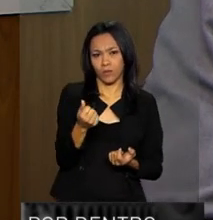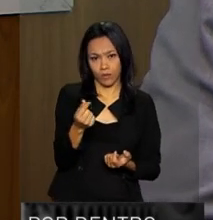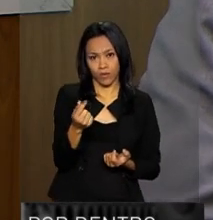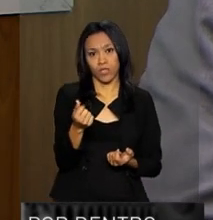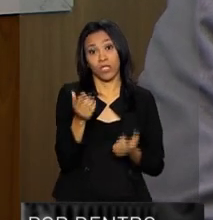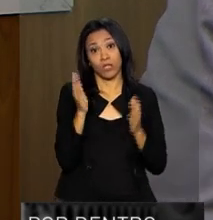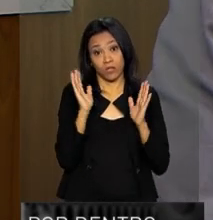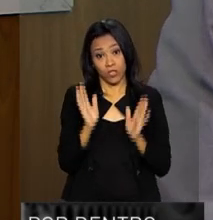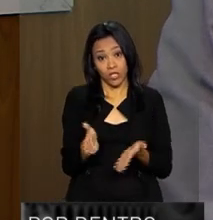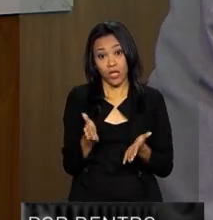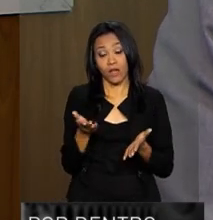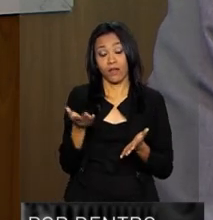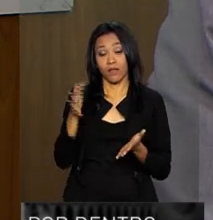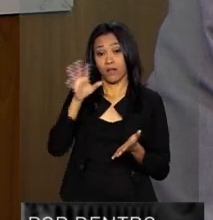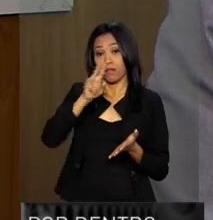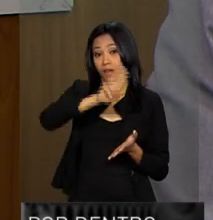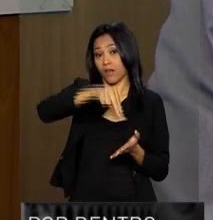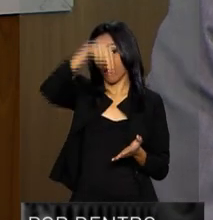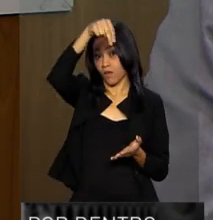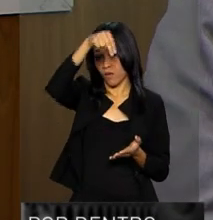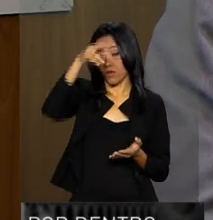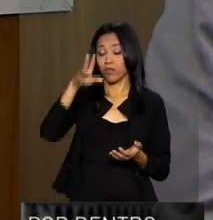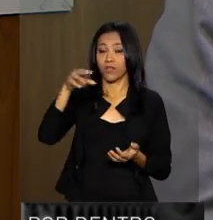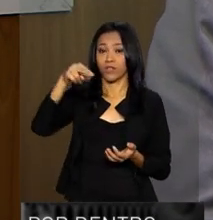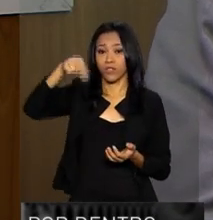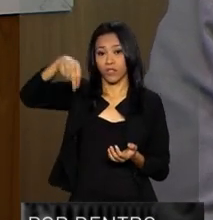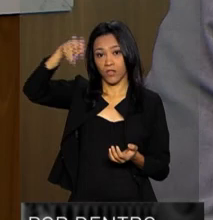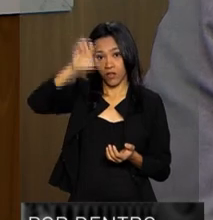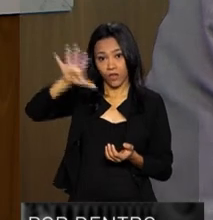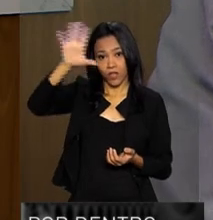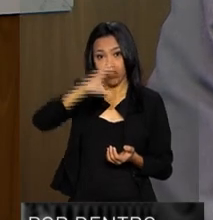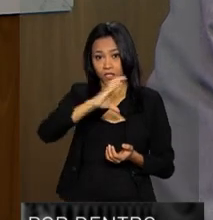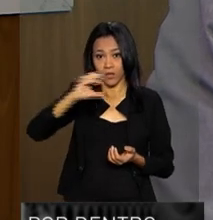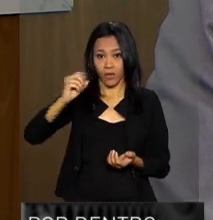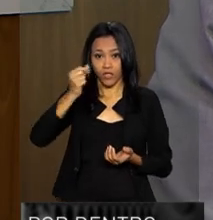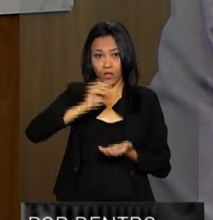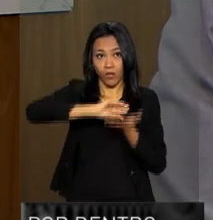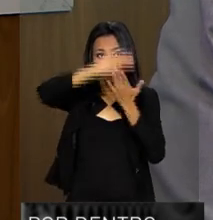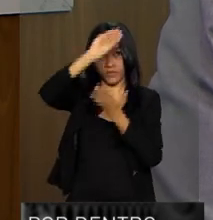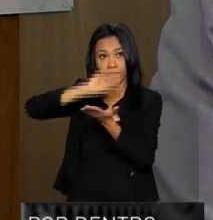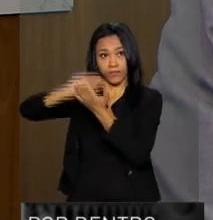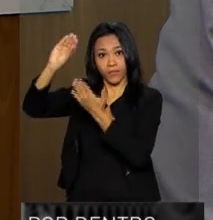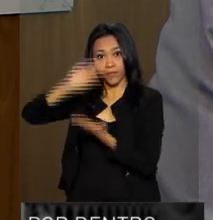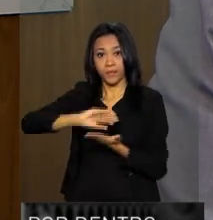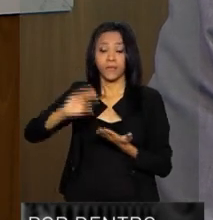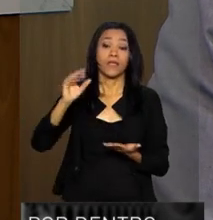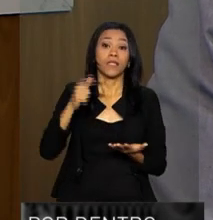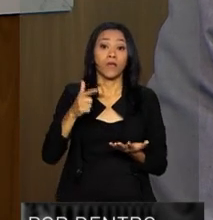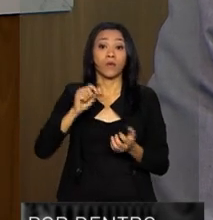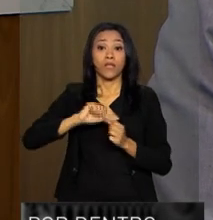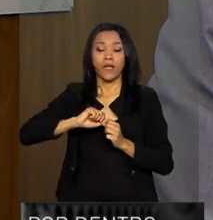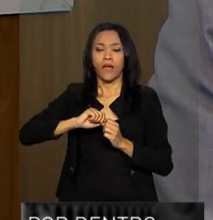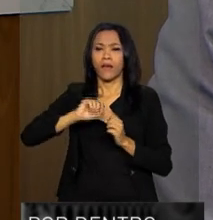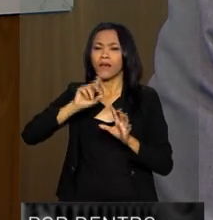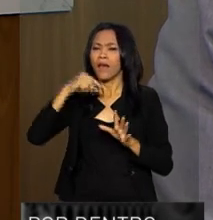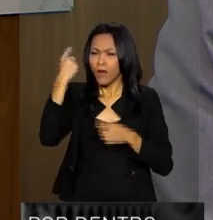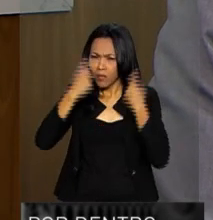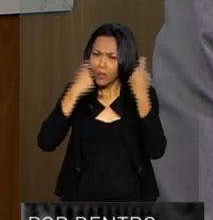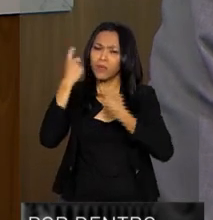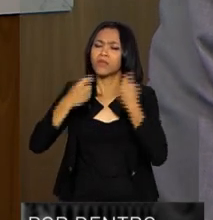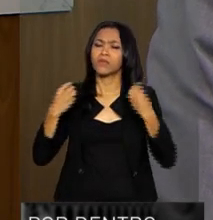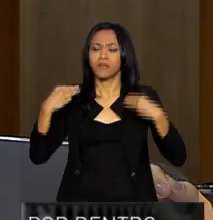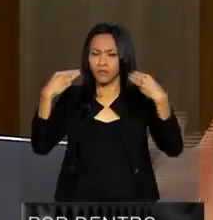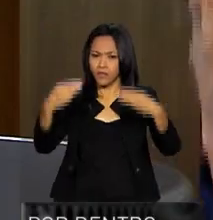nas regiões norte nordeste centro oeste essa questão da regionalização é uma preocupação do ministério da cultura nesta gestão